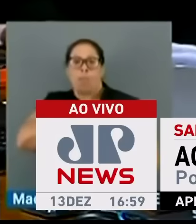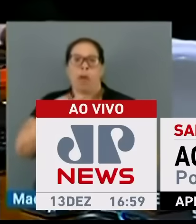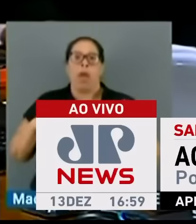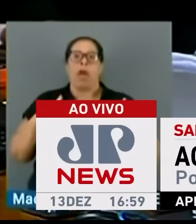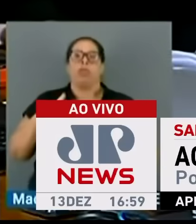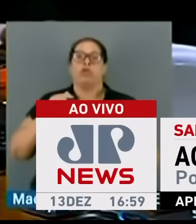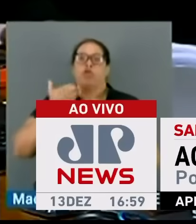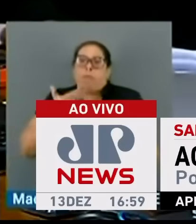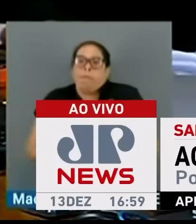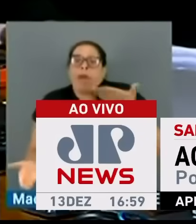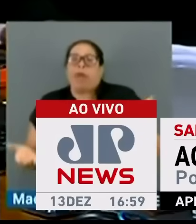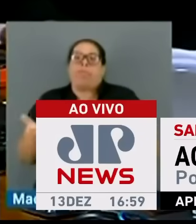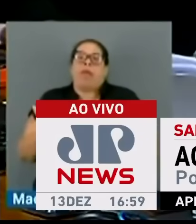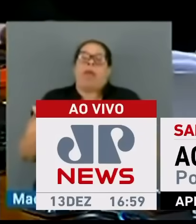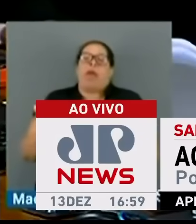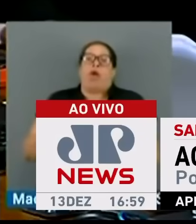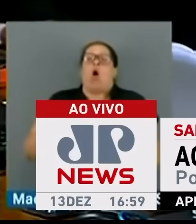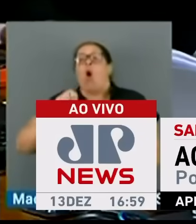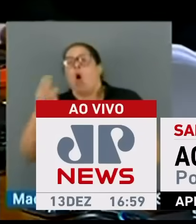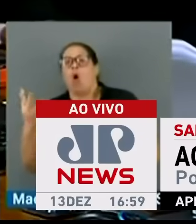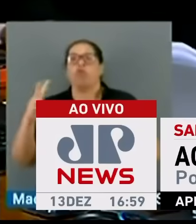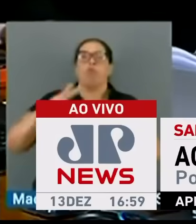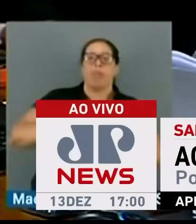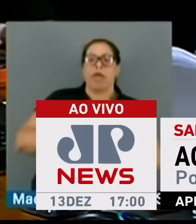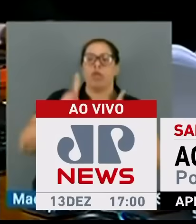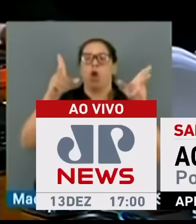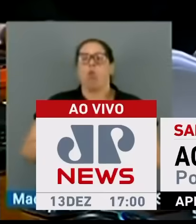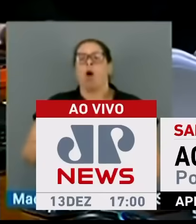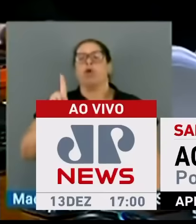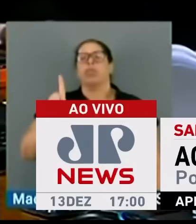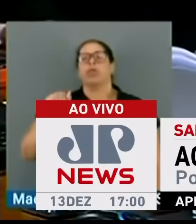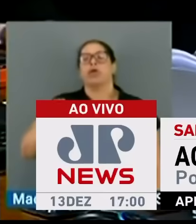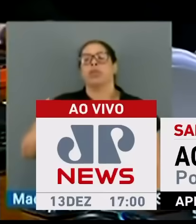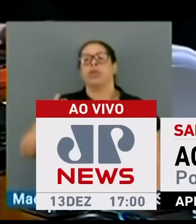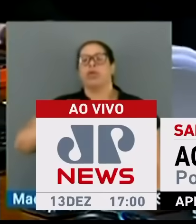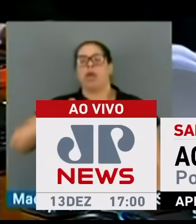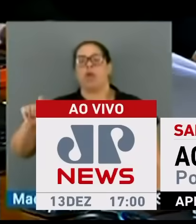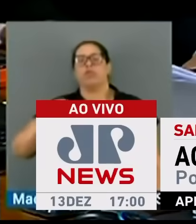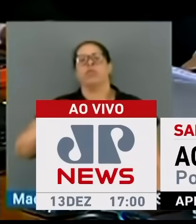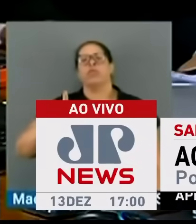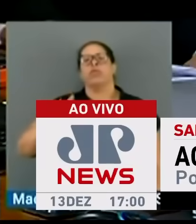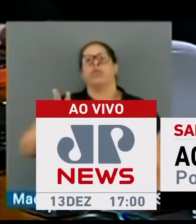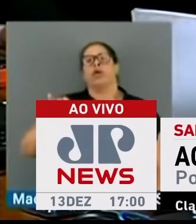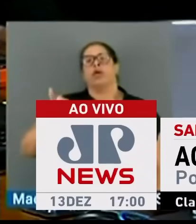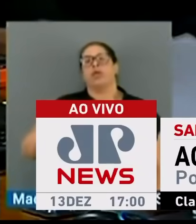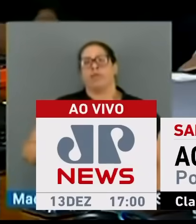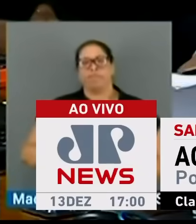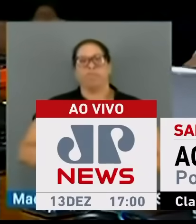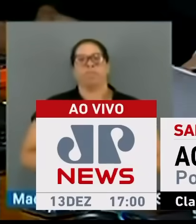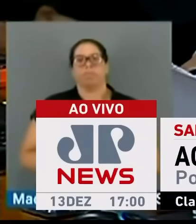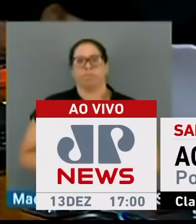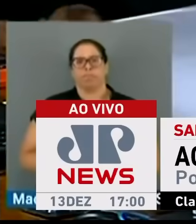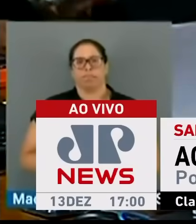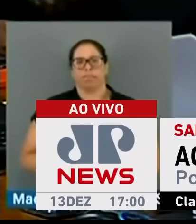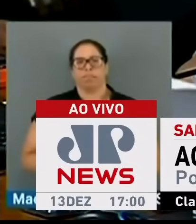caçados, por receio de serem presos, como aconteceu com Daniel Silveira. Pessoal da rádio está de volta e a gente está ouvindo agora